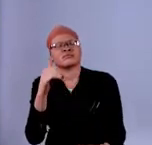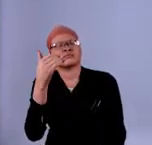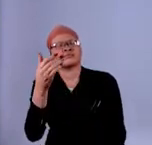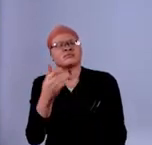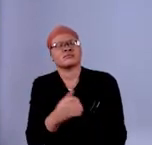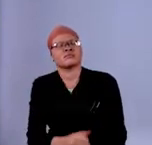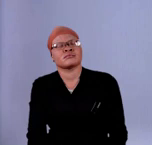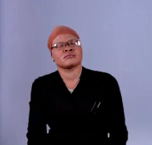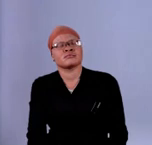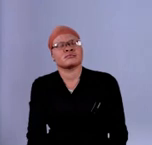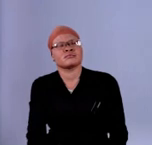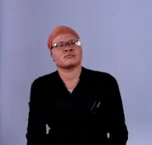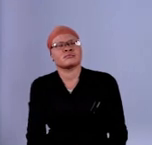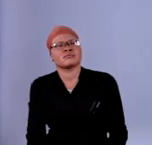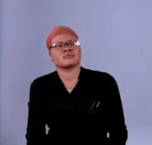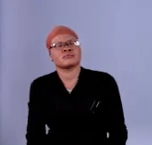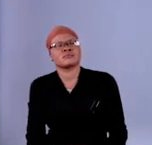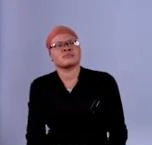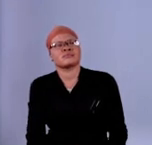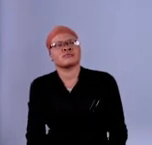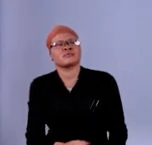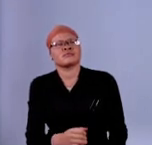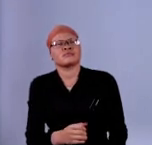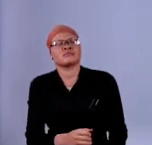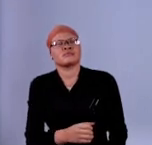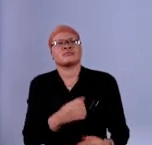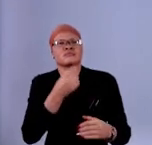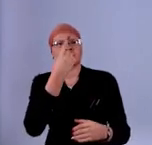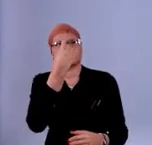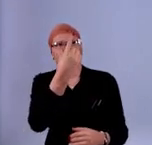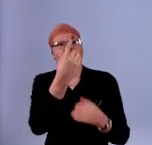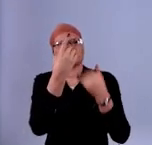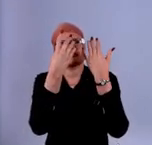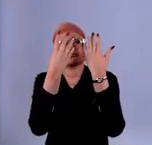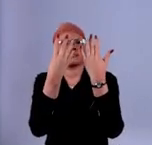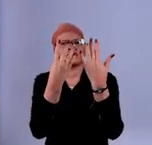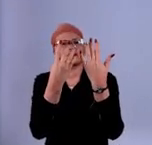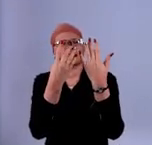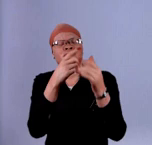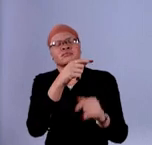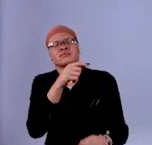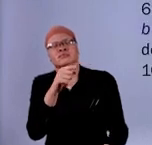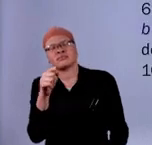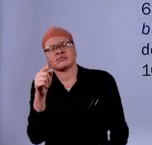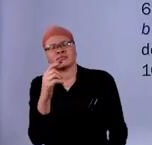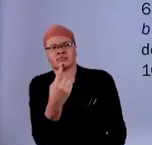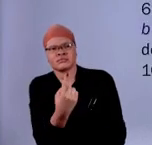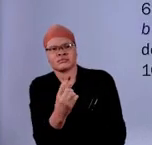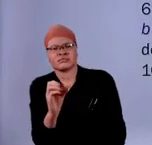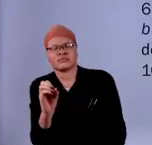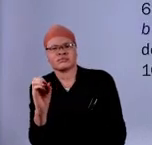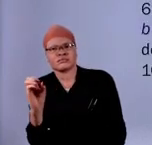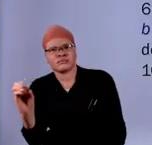oito a seguir temos este número aqui esta fração less 19 milésimos ou